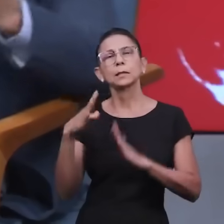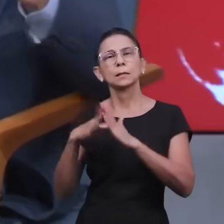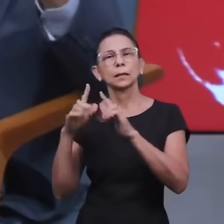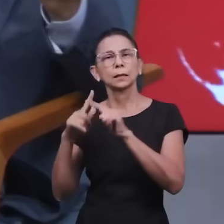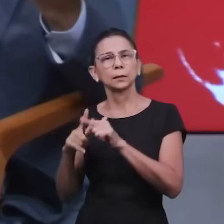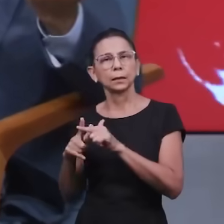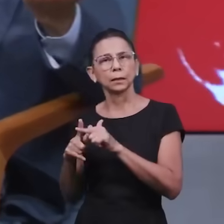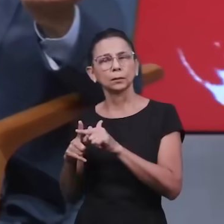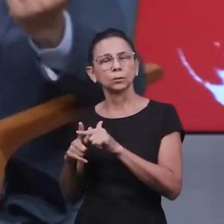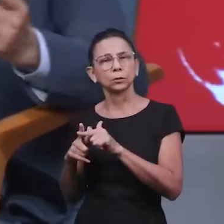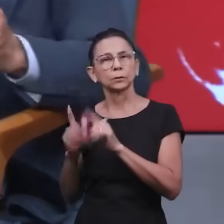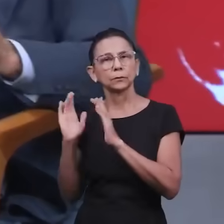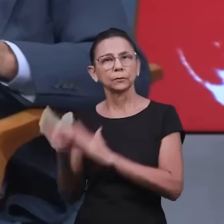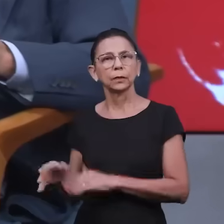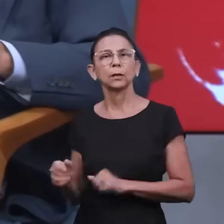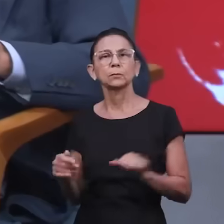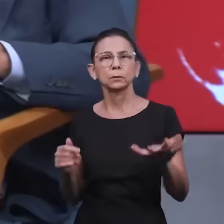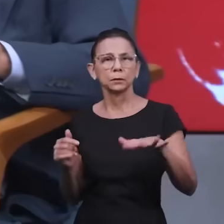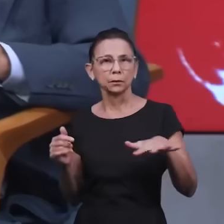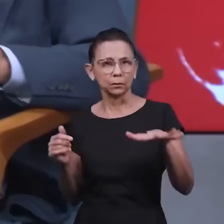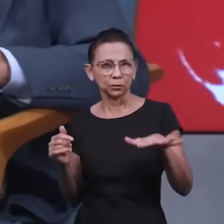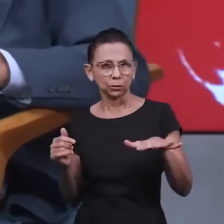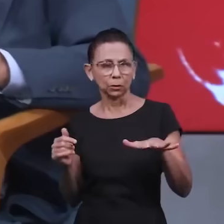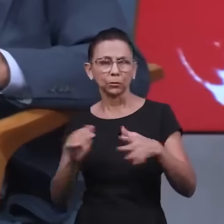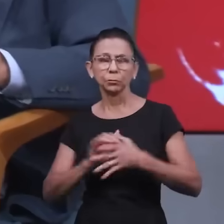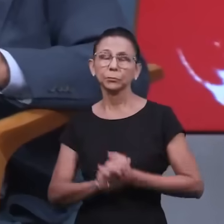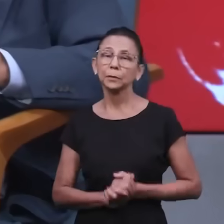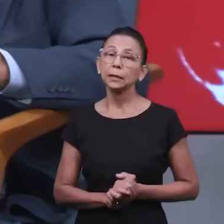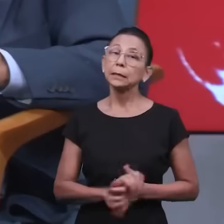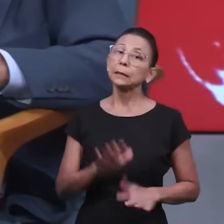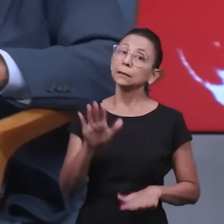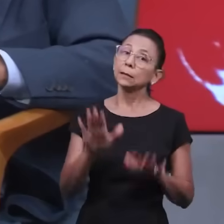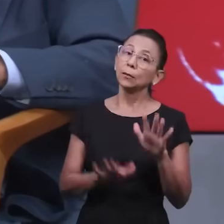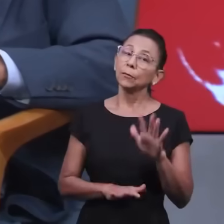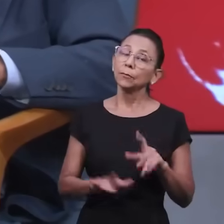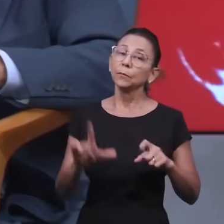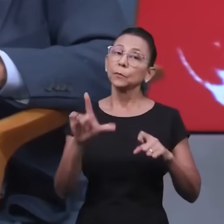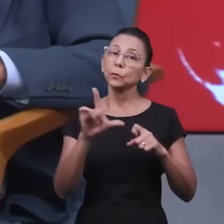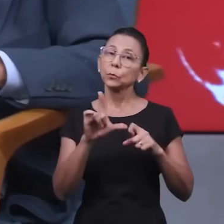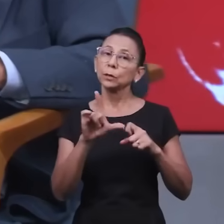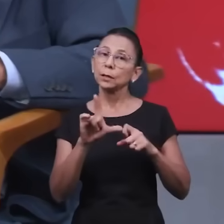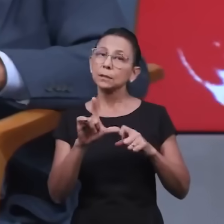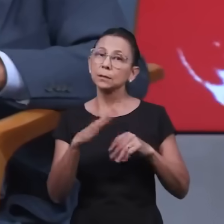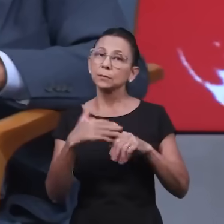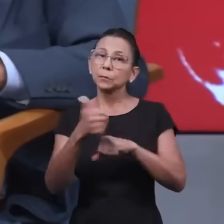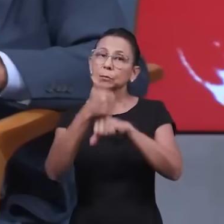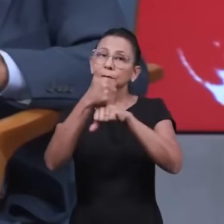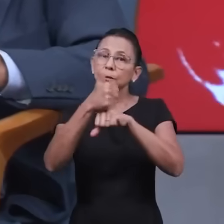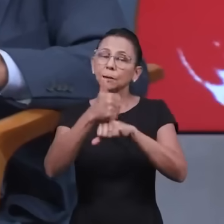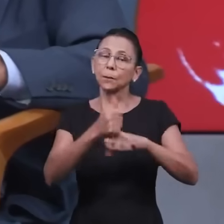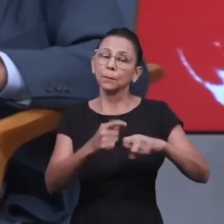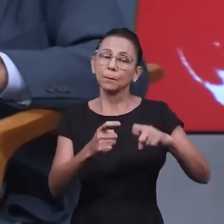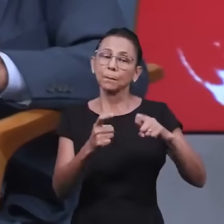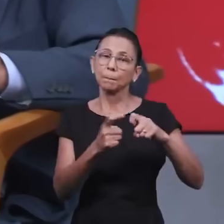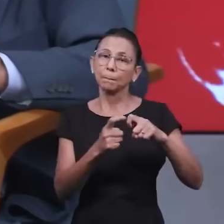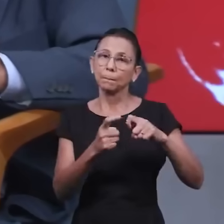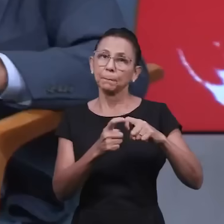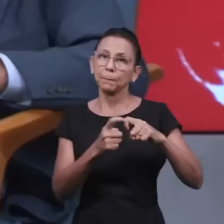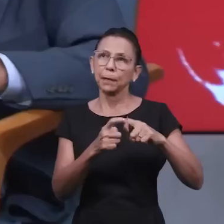Antioquia. Alguns dizem que provavelmente Lucas, que era médico,